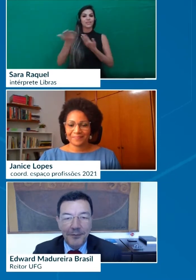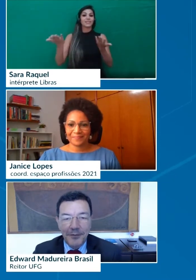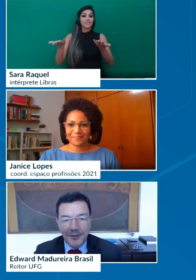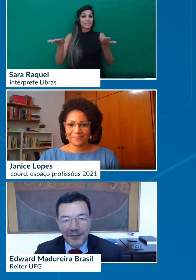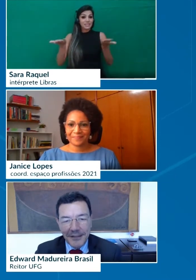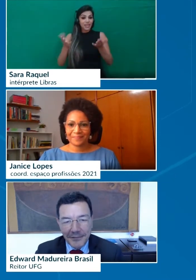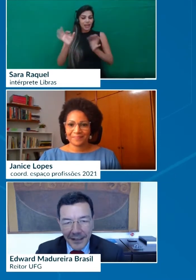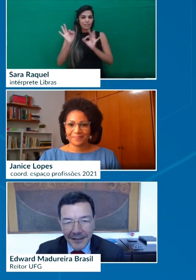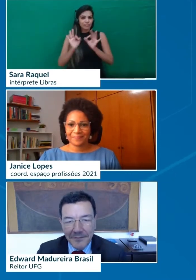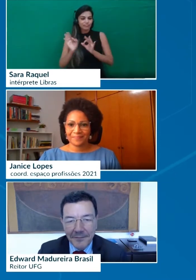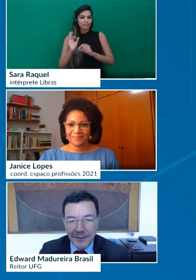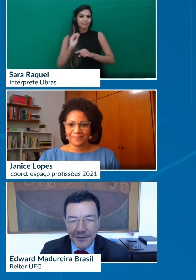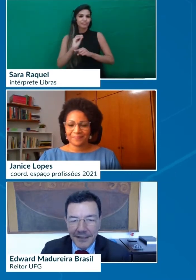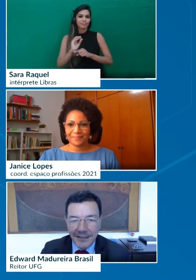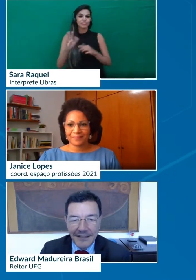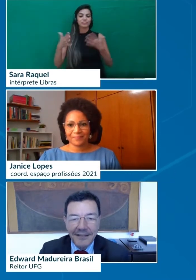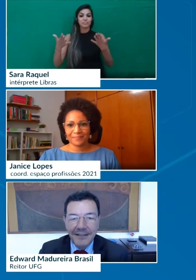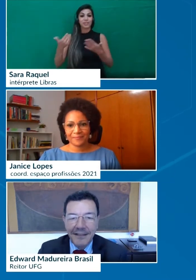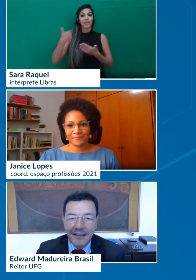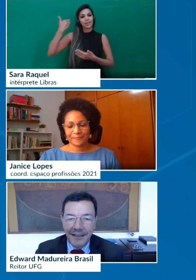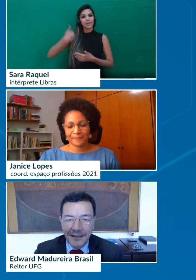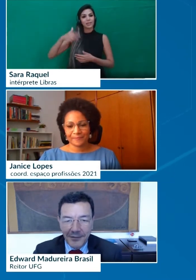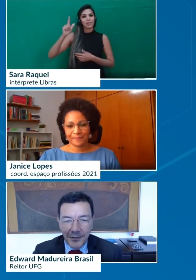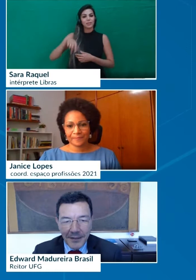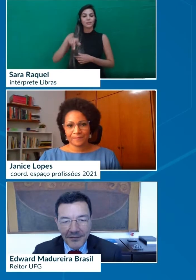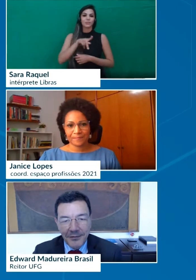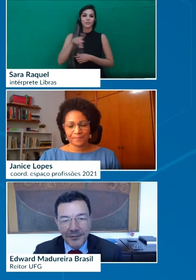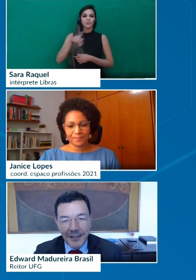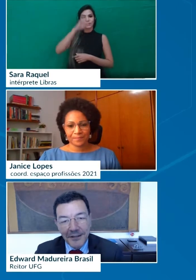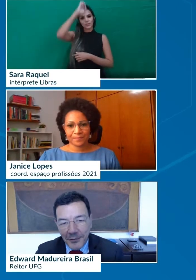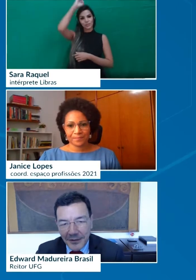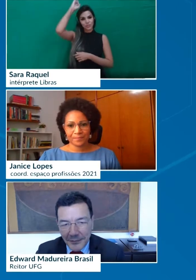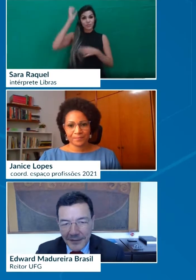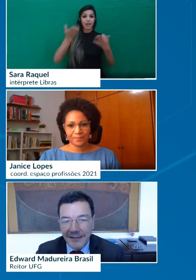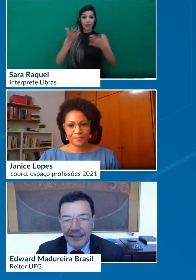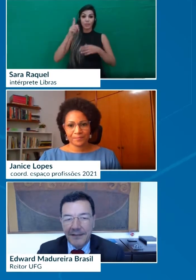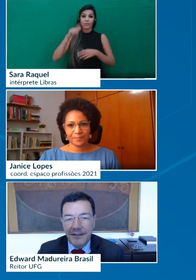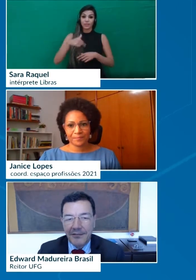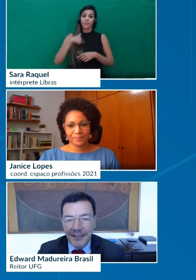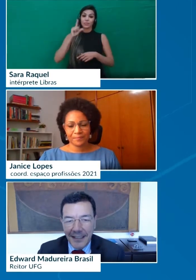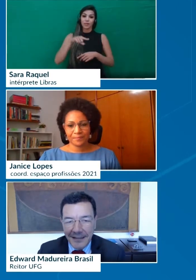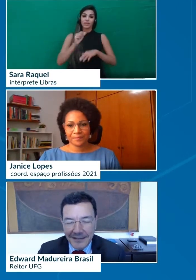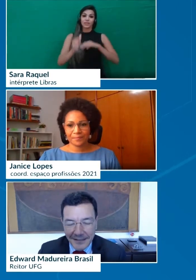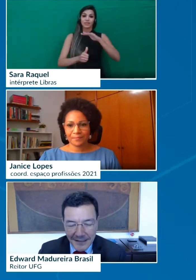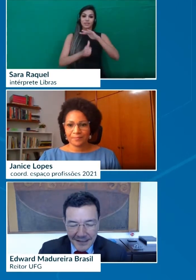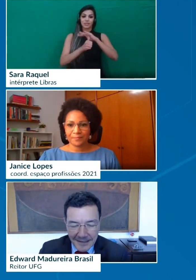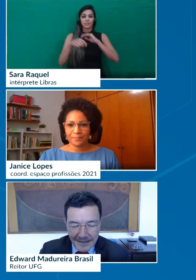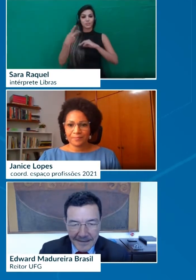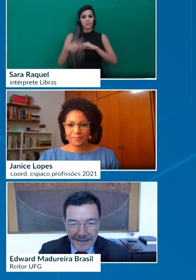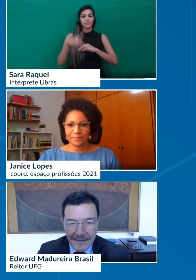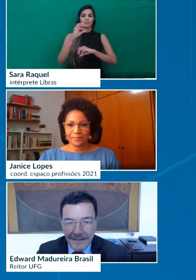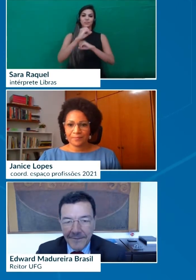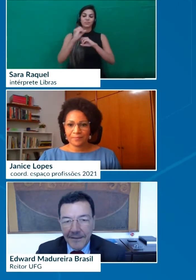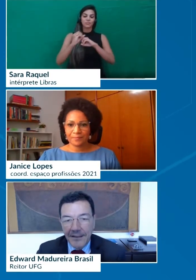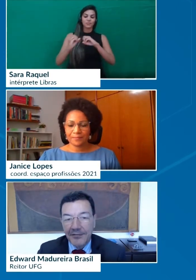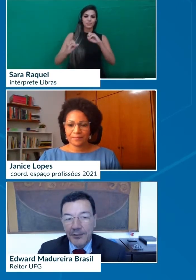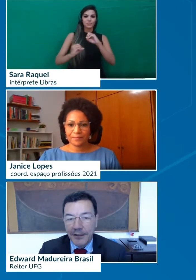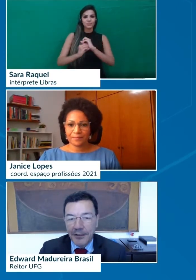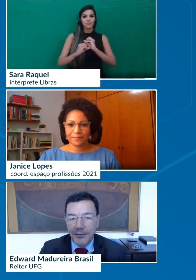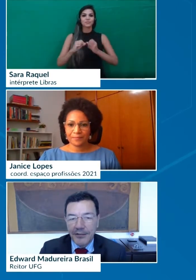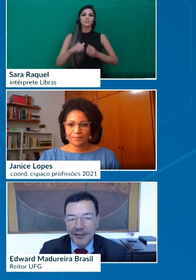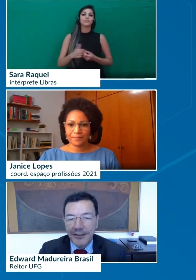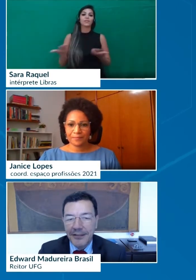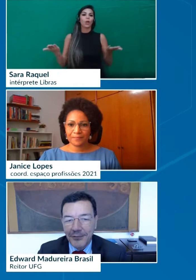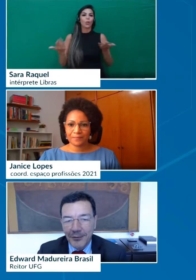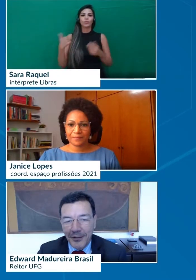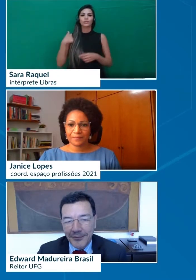Então, eu sou o professor Edivar Madureira, atualmente sou reitor da Universidade Federal de Goiás e estou